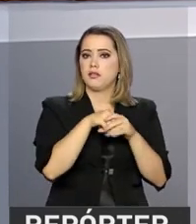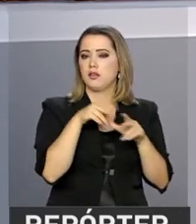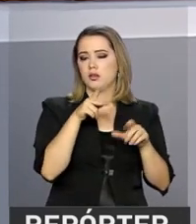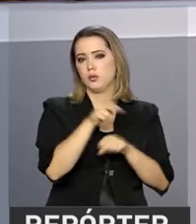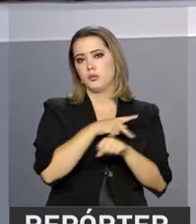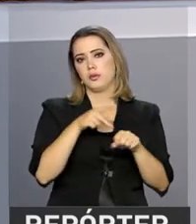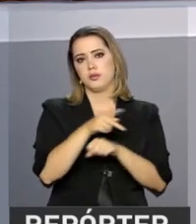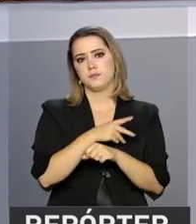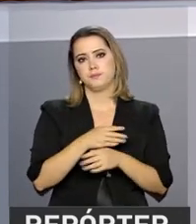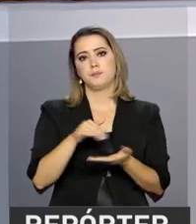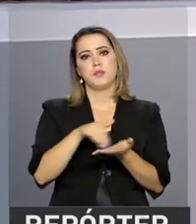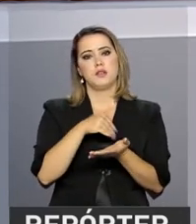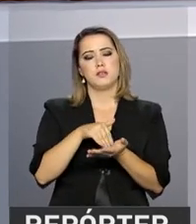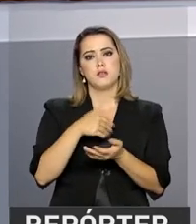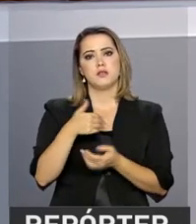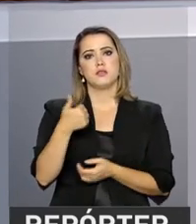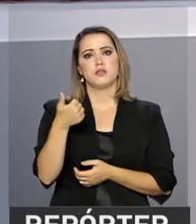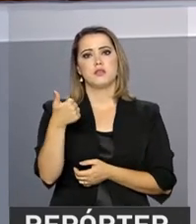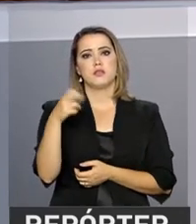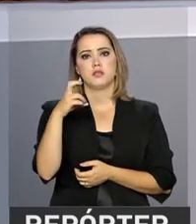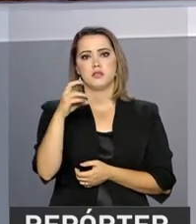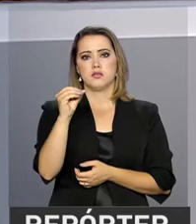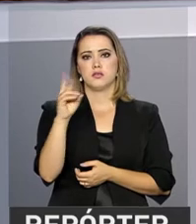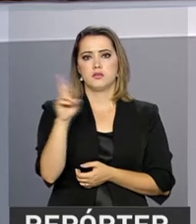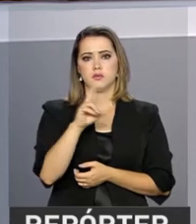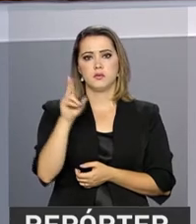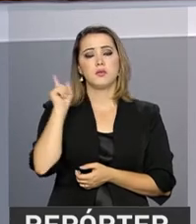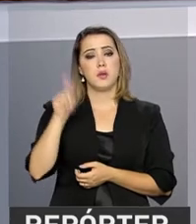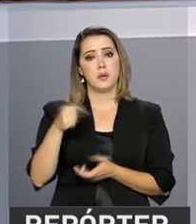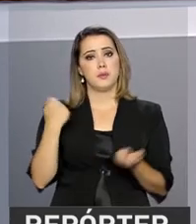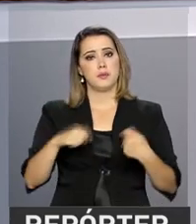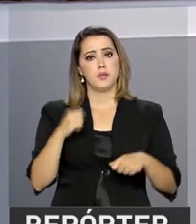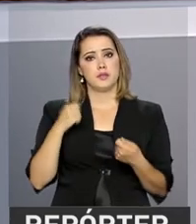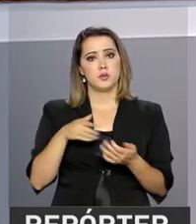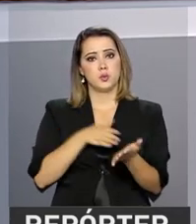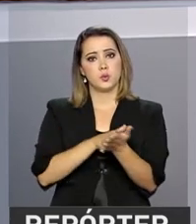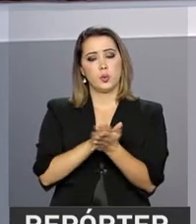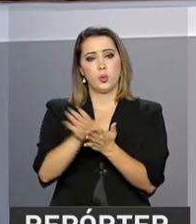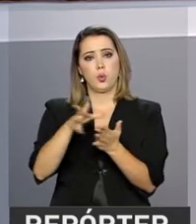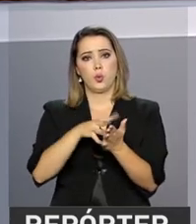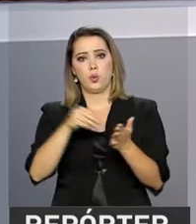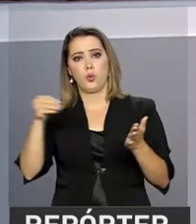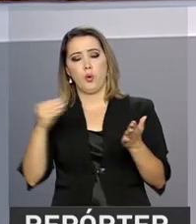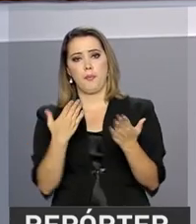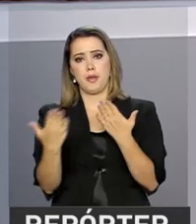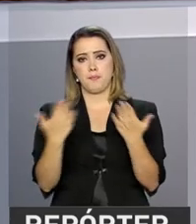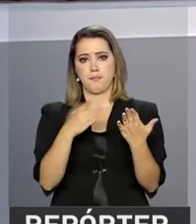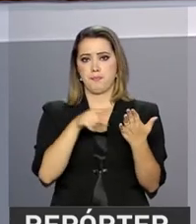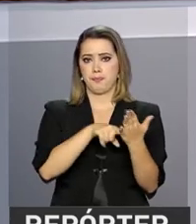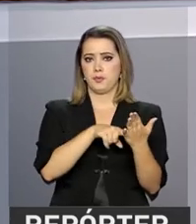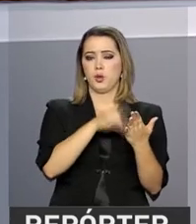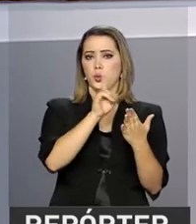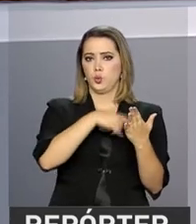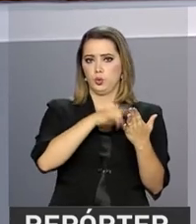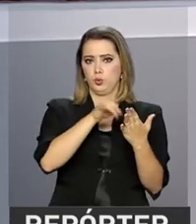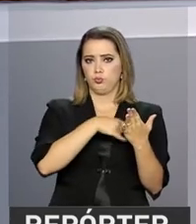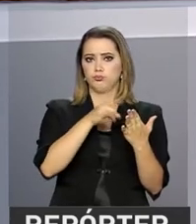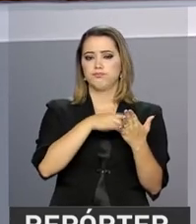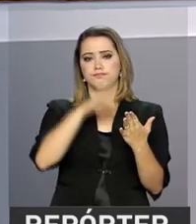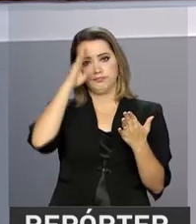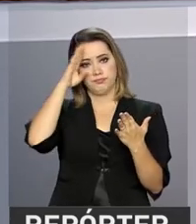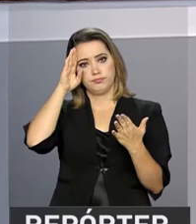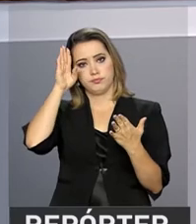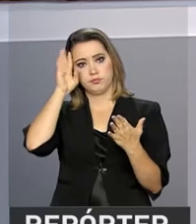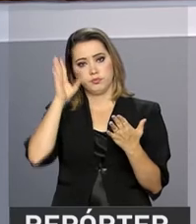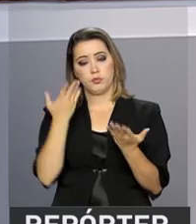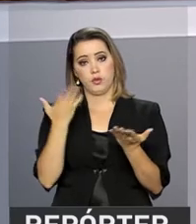país as inscrições custam r$150 e é necessário enviar uma cópia do diploma no ato do cadastro a primeira